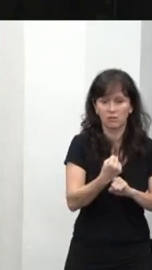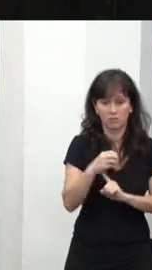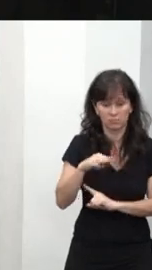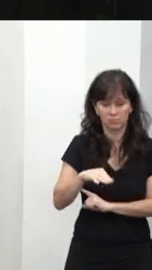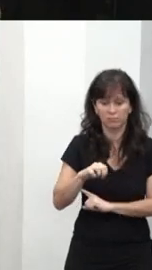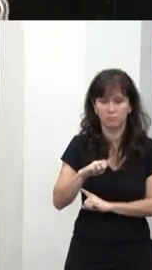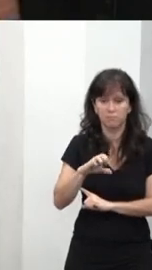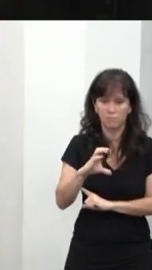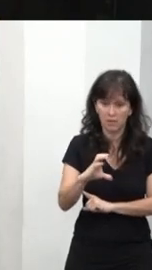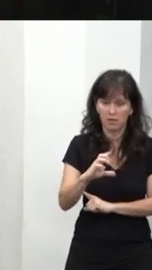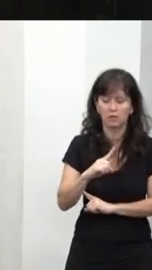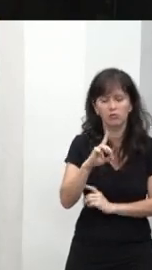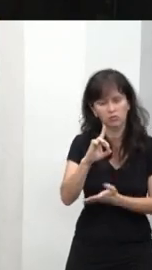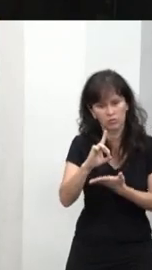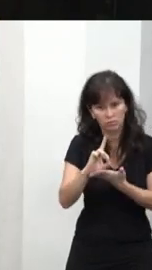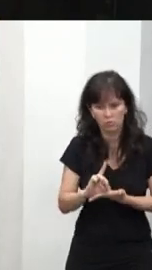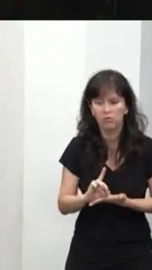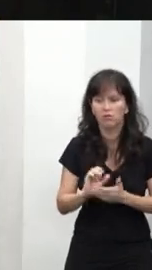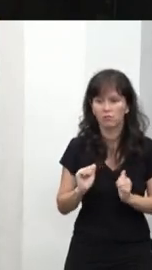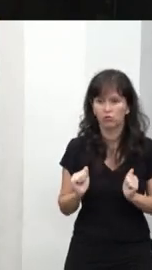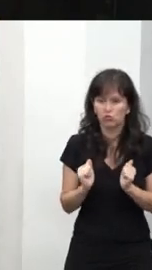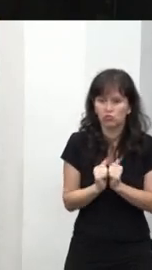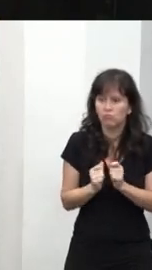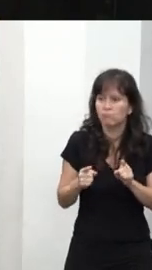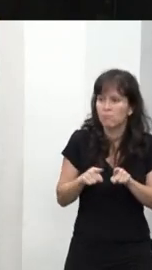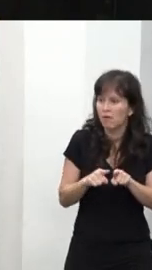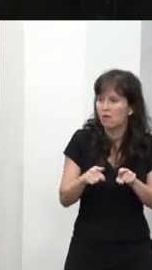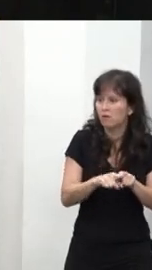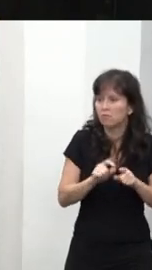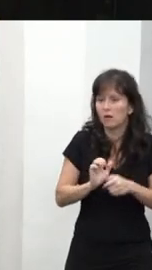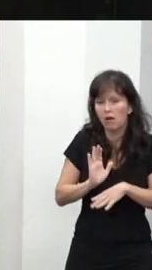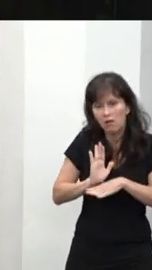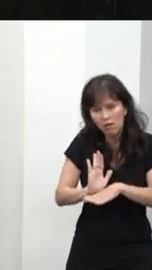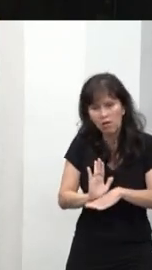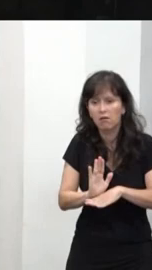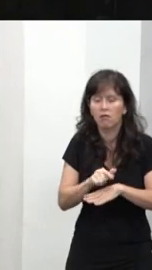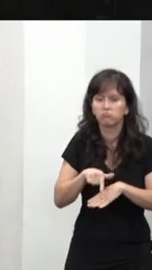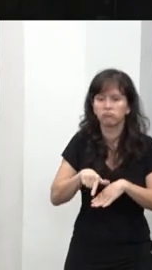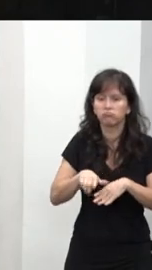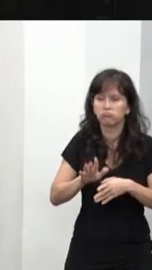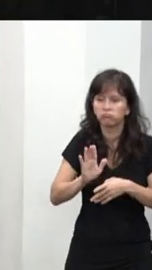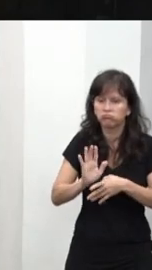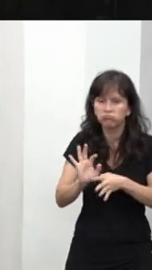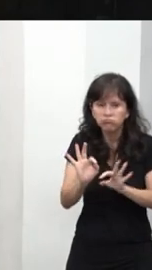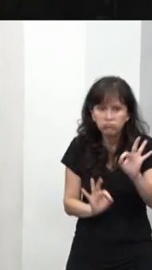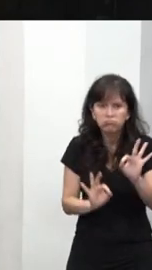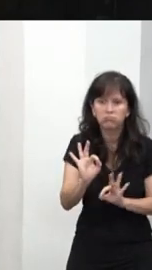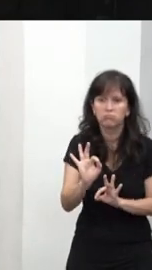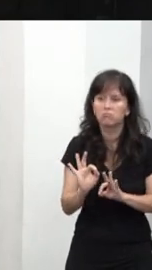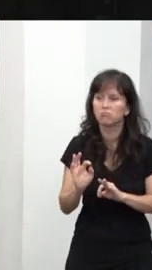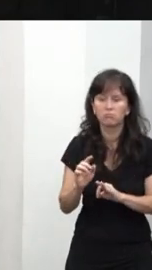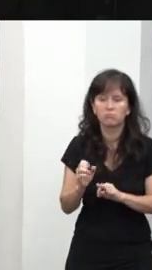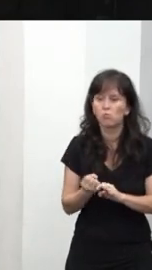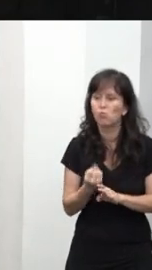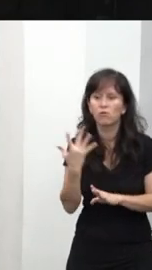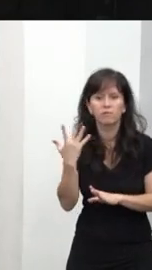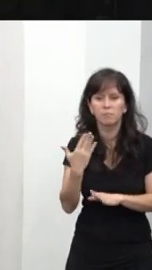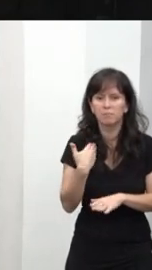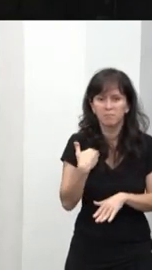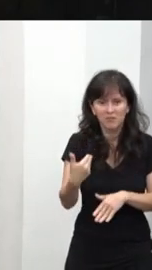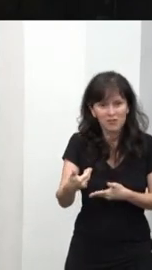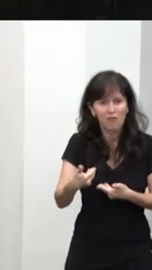minc vai estar ao lado vai estar à disposição para ajudar para contribuir para vir aqui quantas vezes Fomos convidados